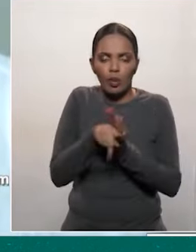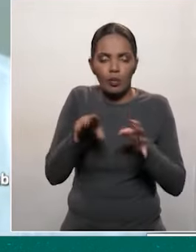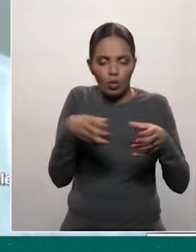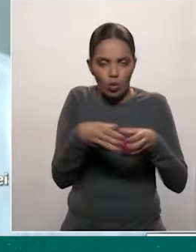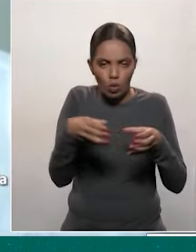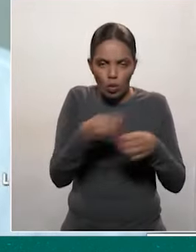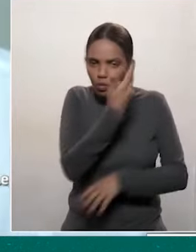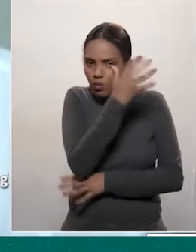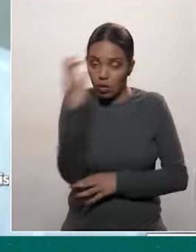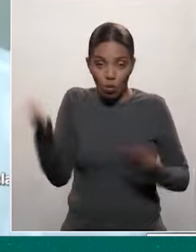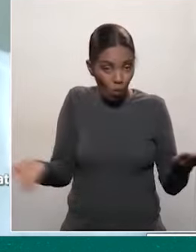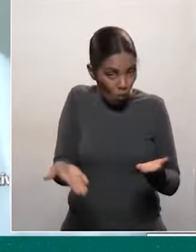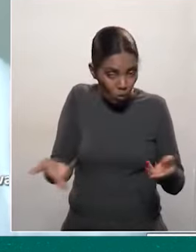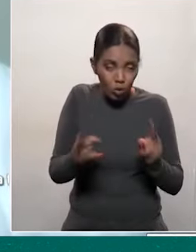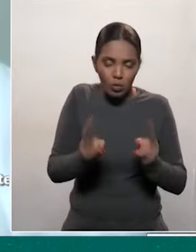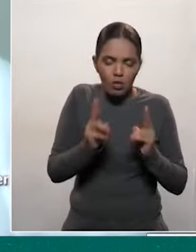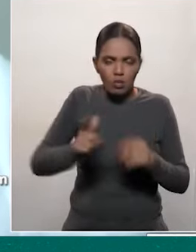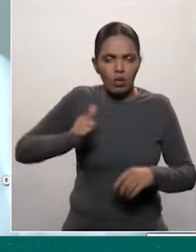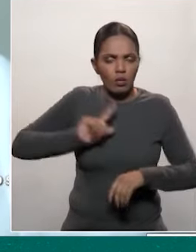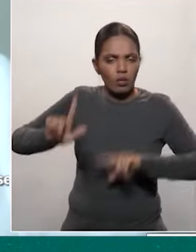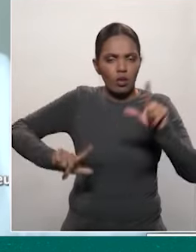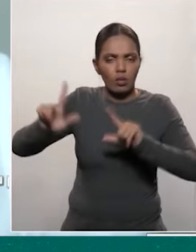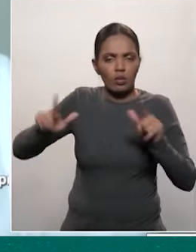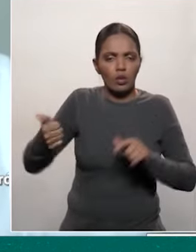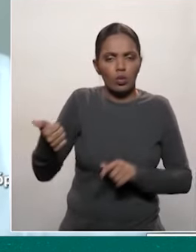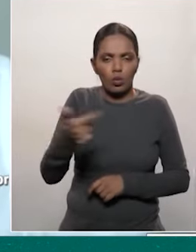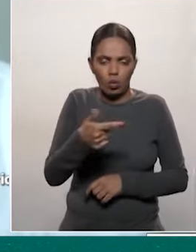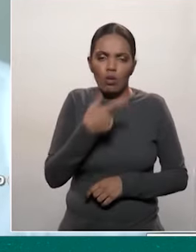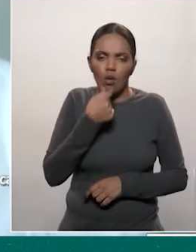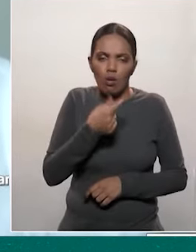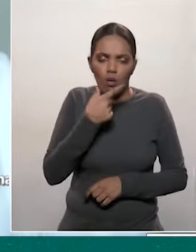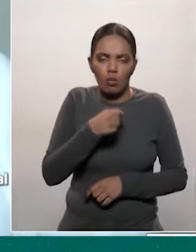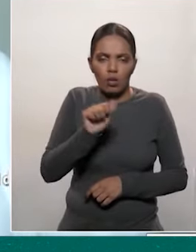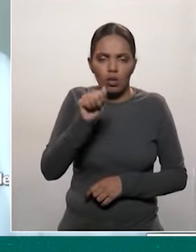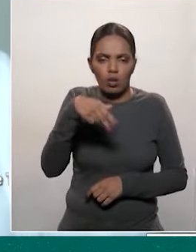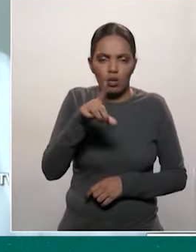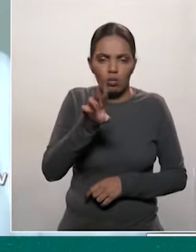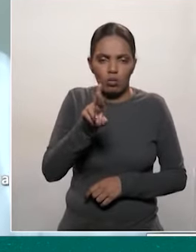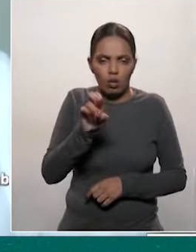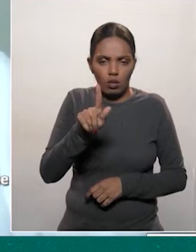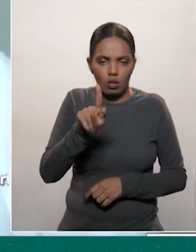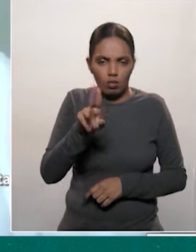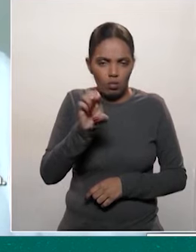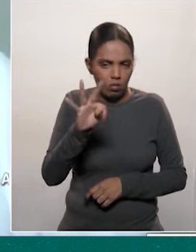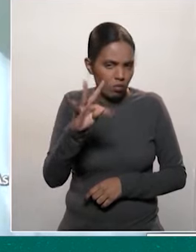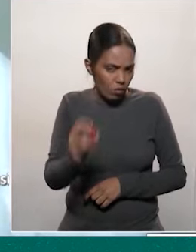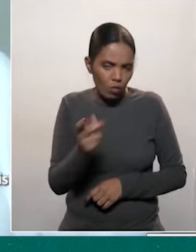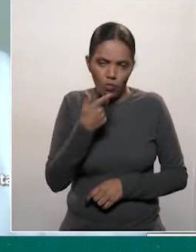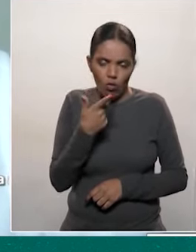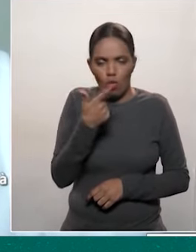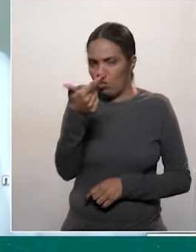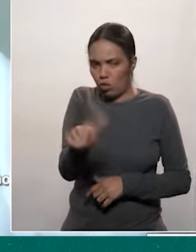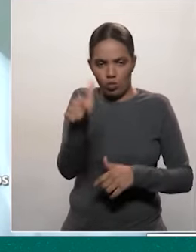em matéria veiculada na RPC, o próprio André Gueto, do IAT, responde que não há um óbice, não há um